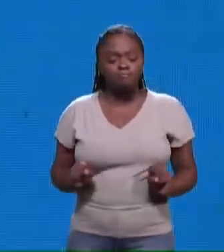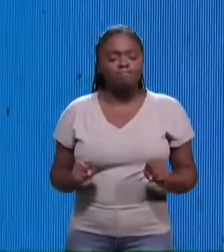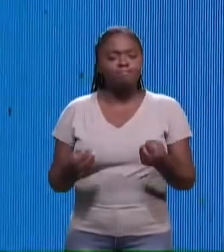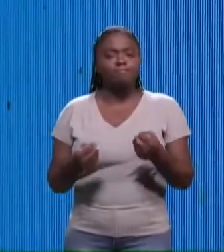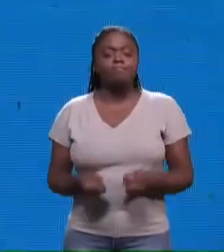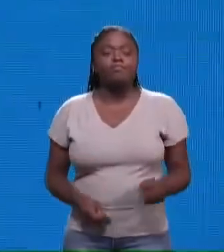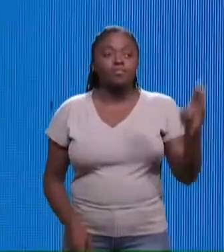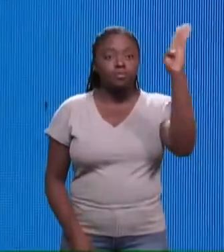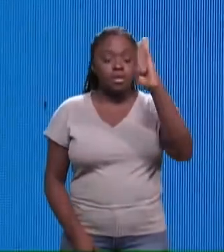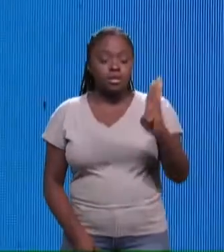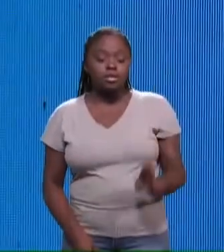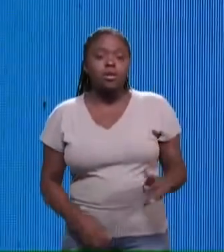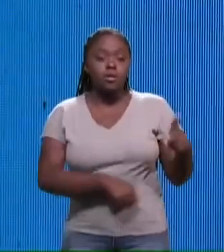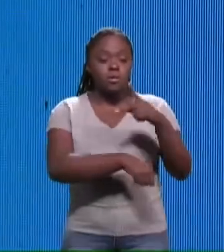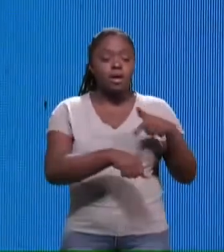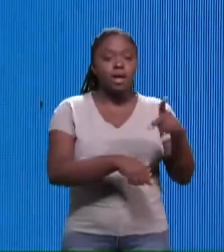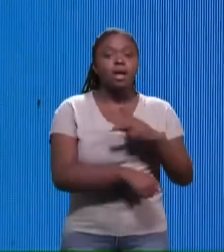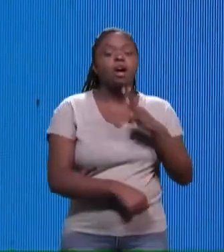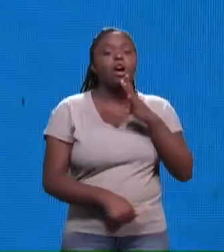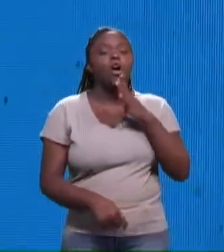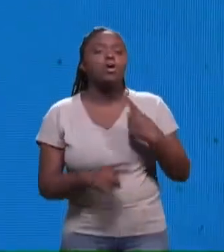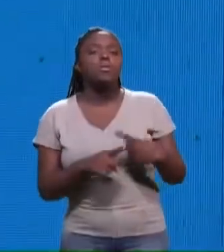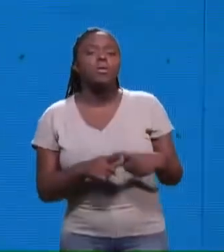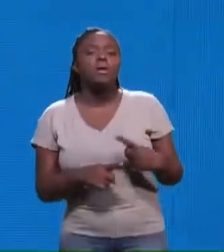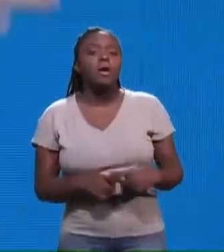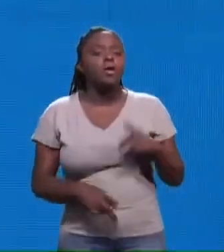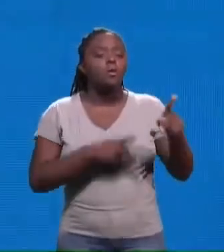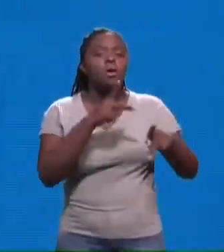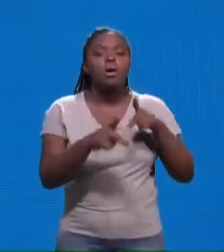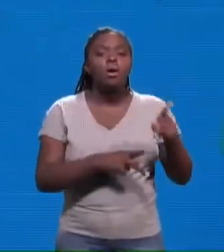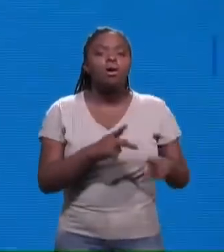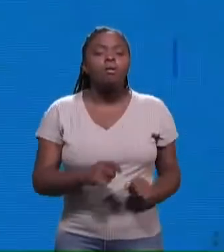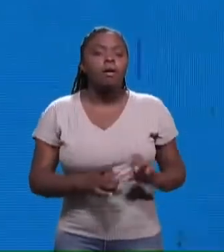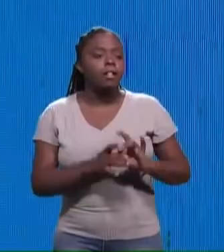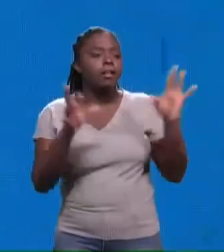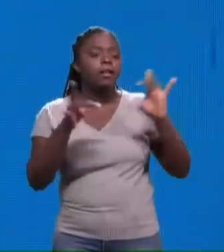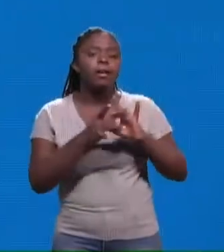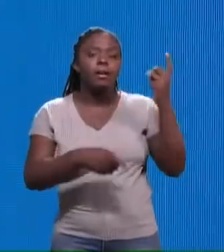Resista. O Brasil é um país conhecido por ser um povo sexualmente promíscuo.